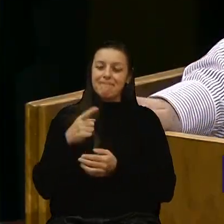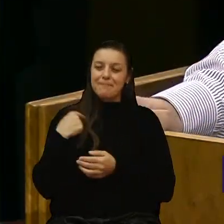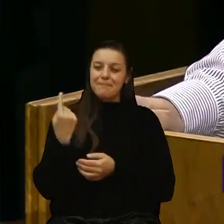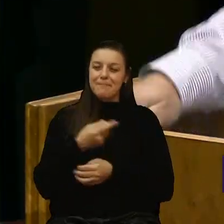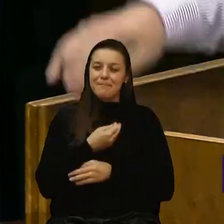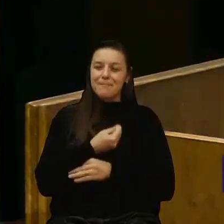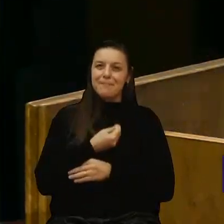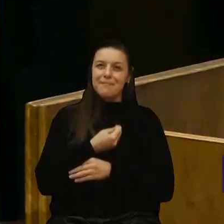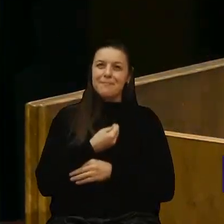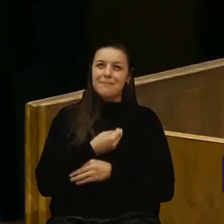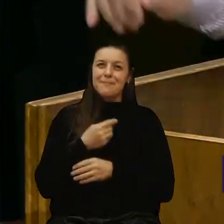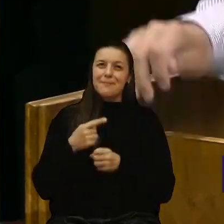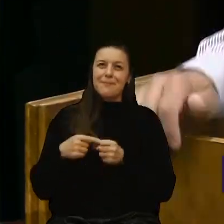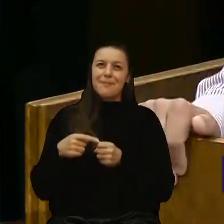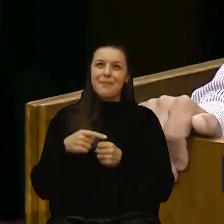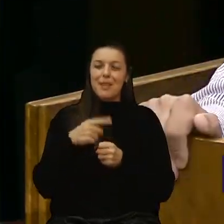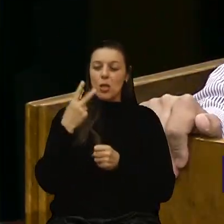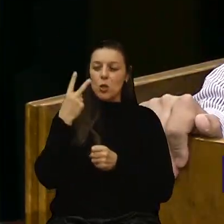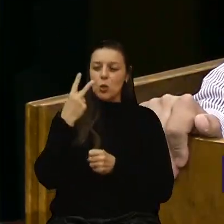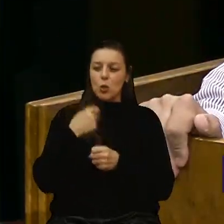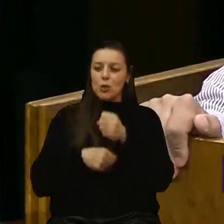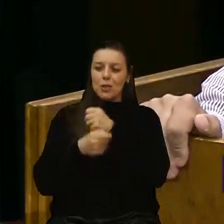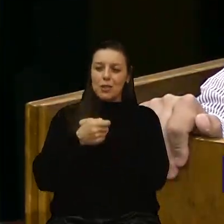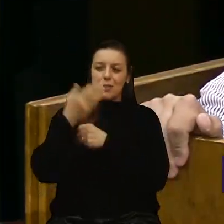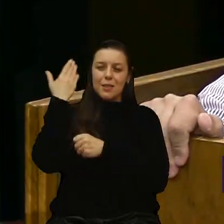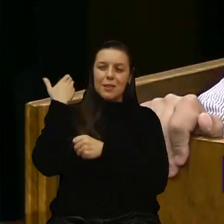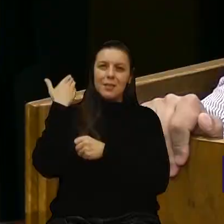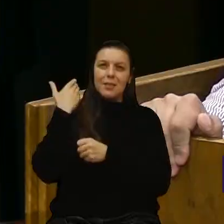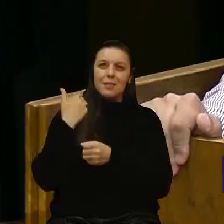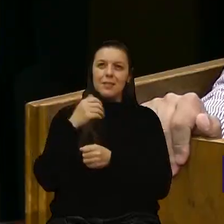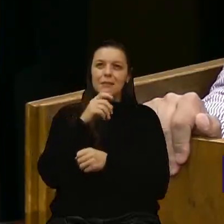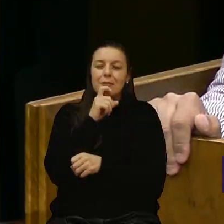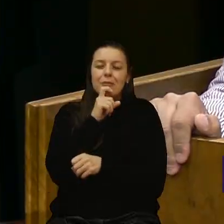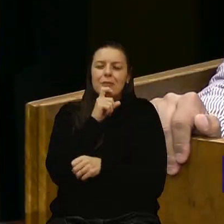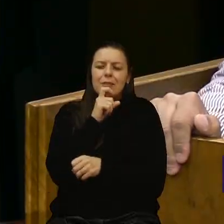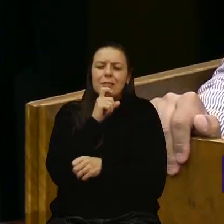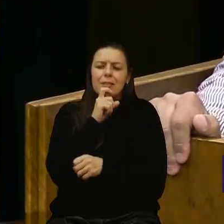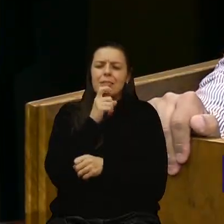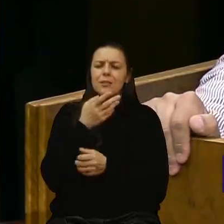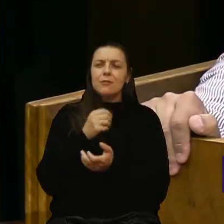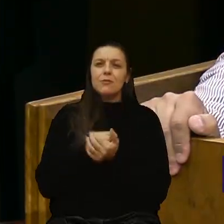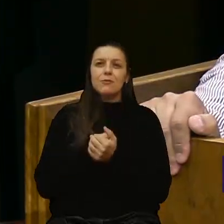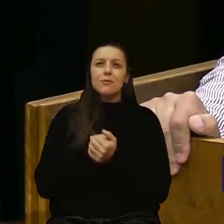numa cidade que há 2 anos atrás, numa situação de frio extremo,